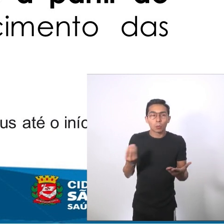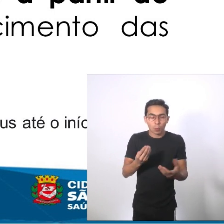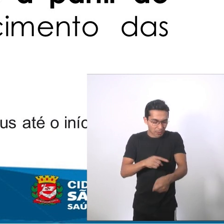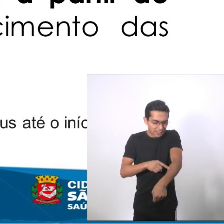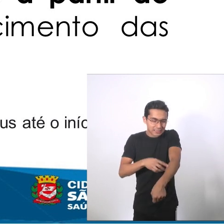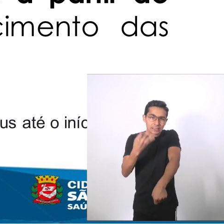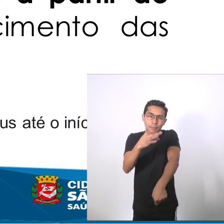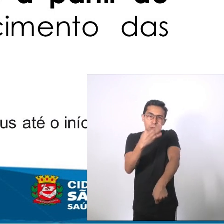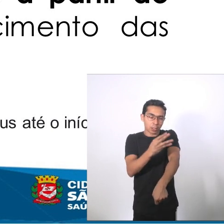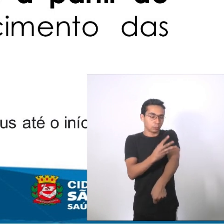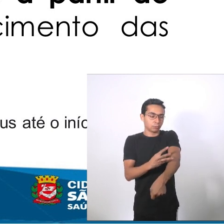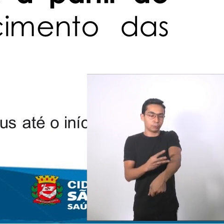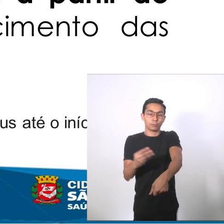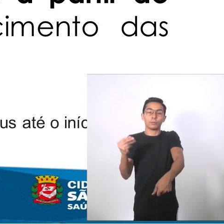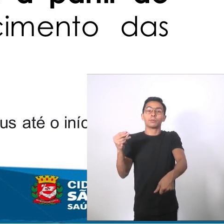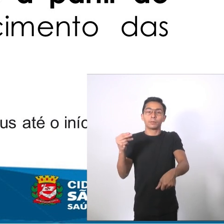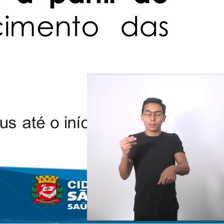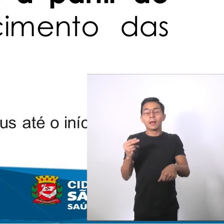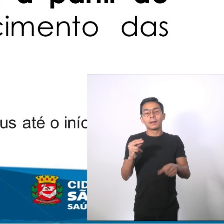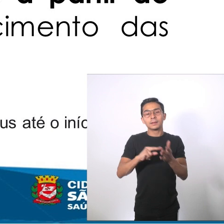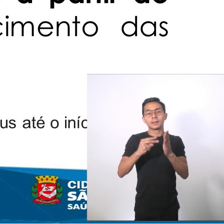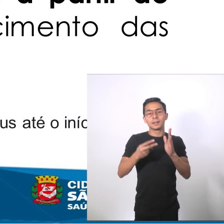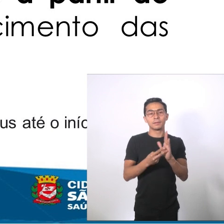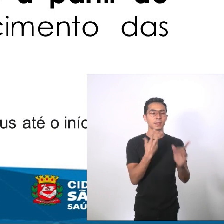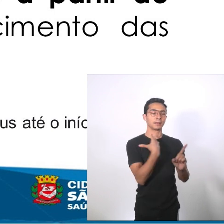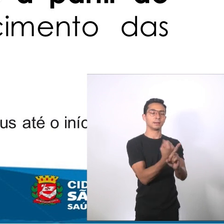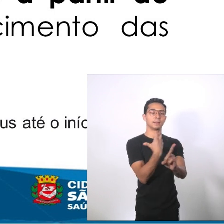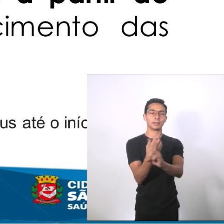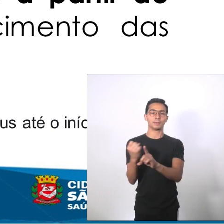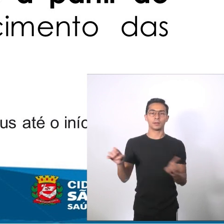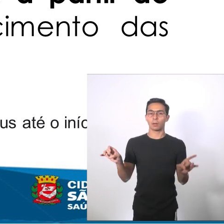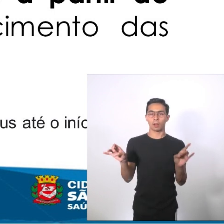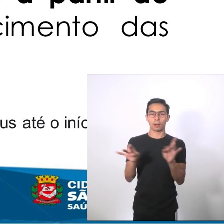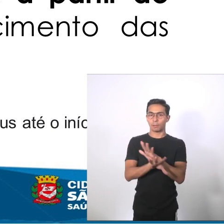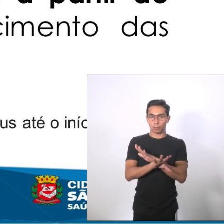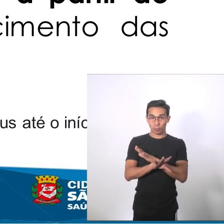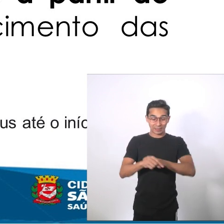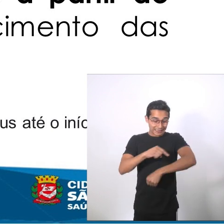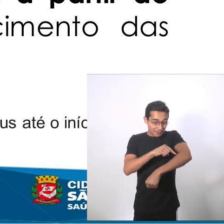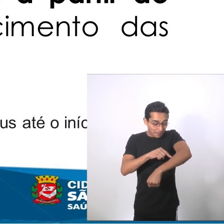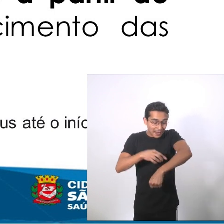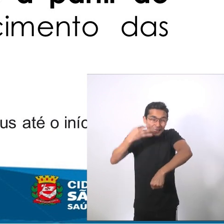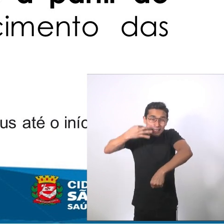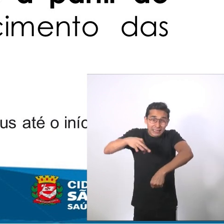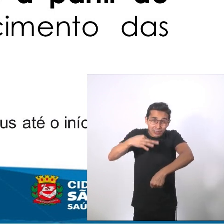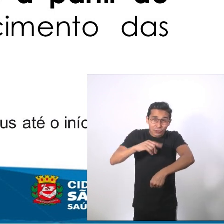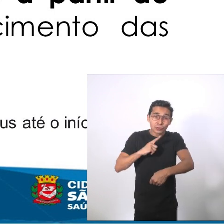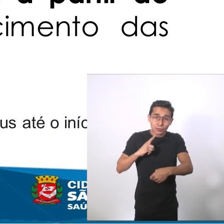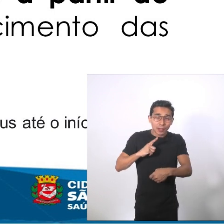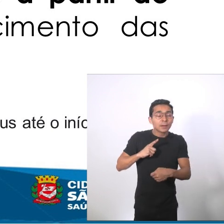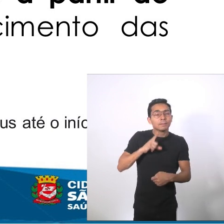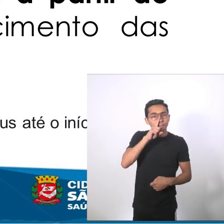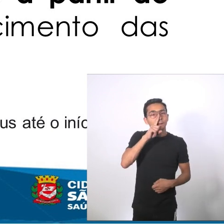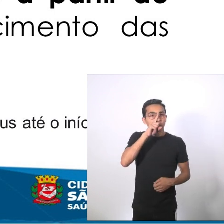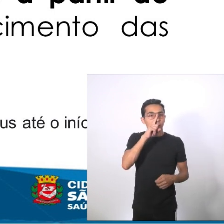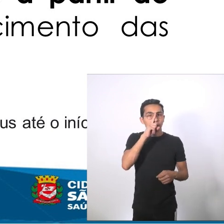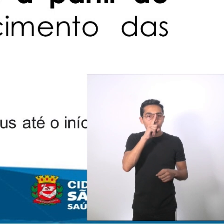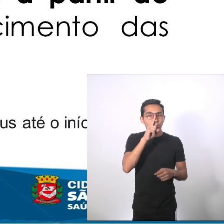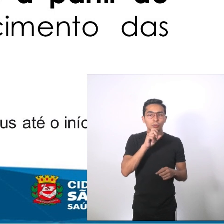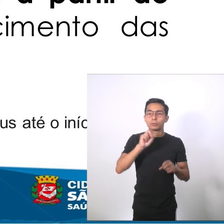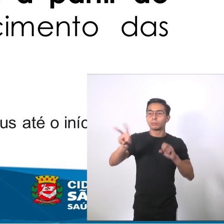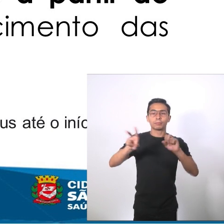reepitelização da pele existe o risco dessa transmissão. Sempre lembrando, o período de incubação